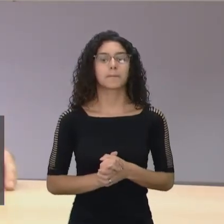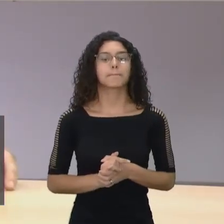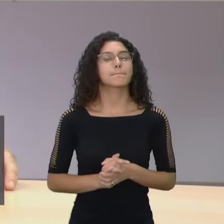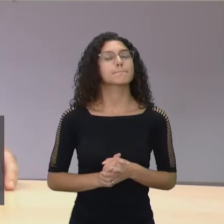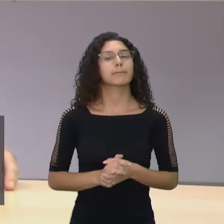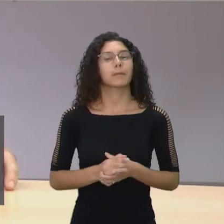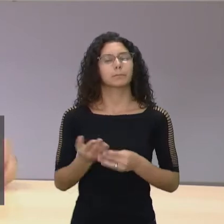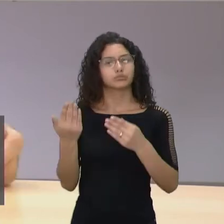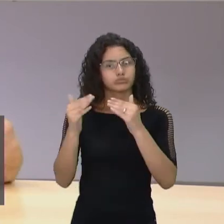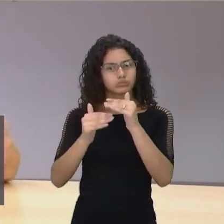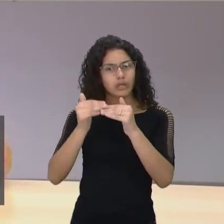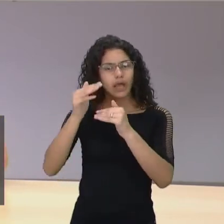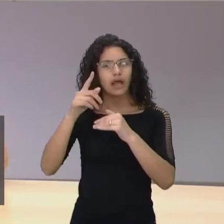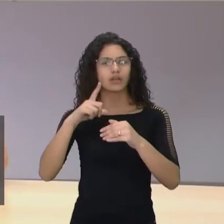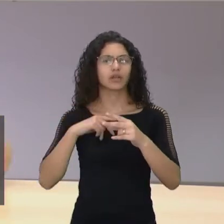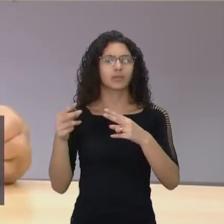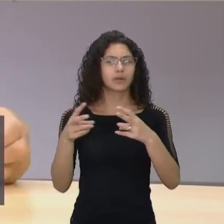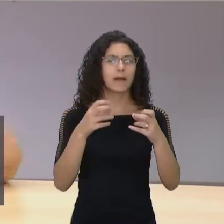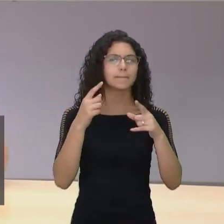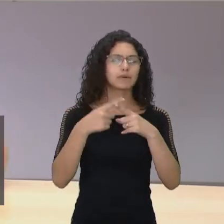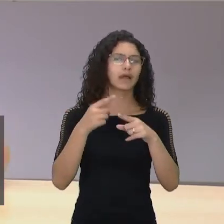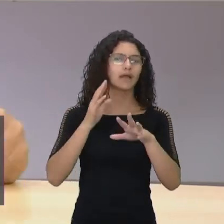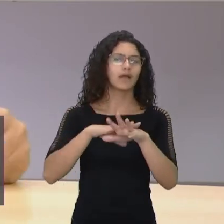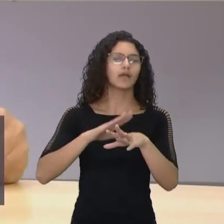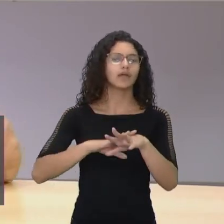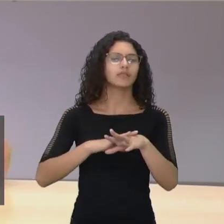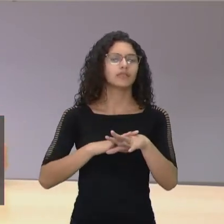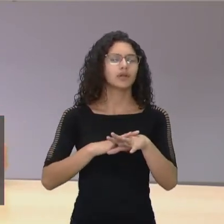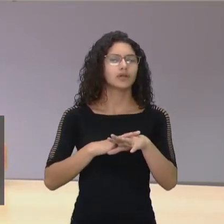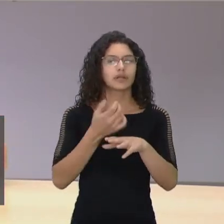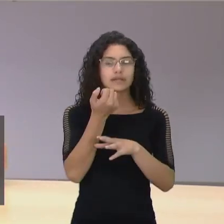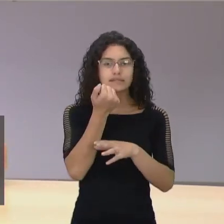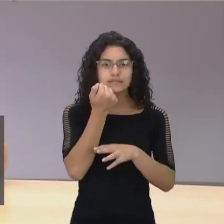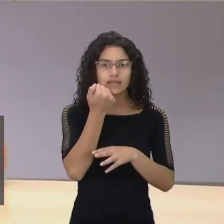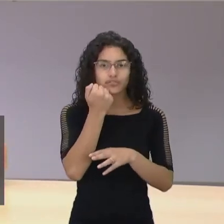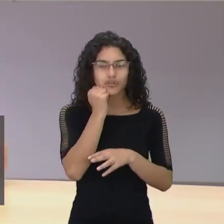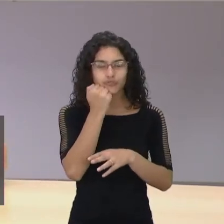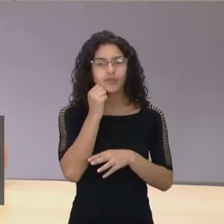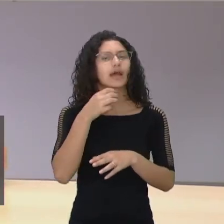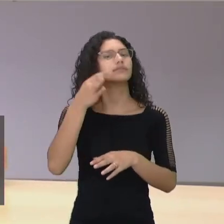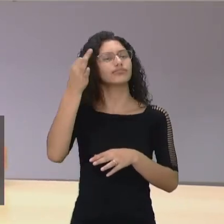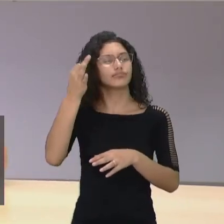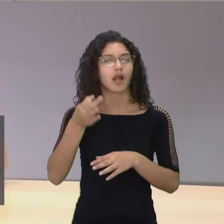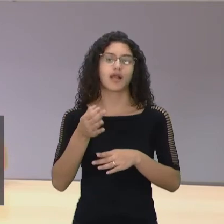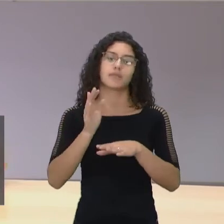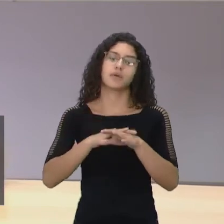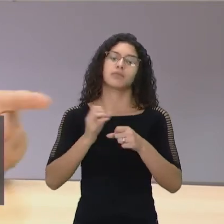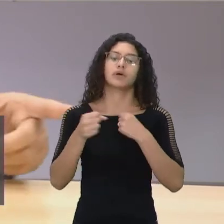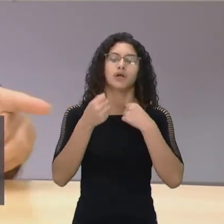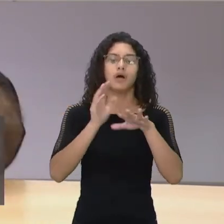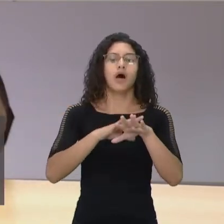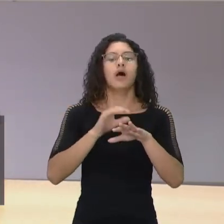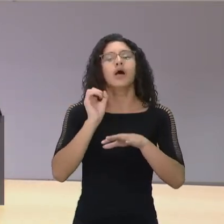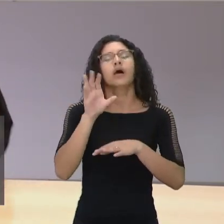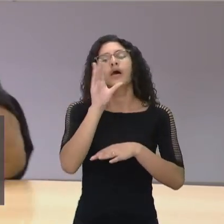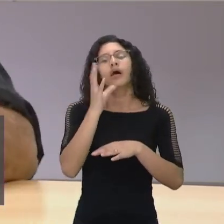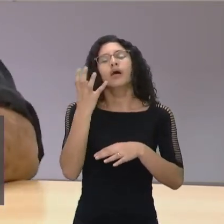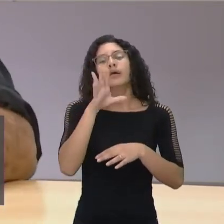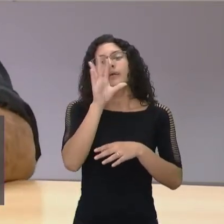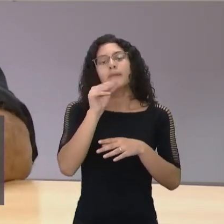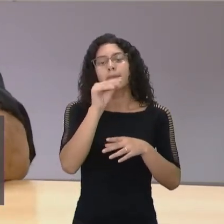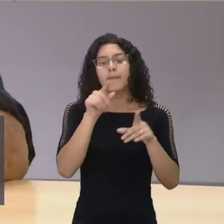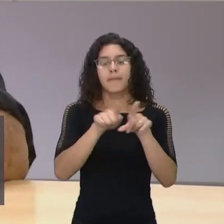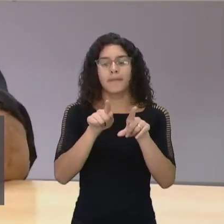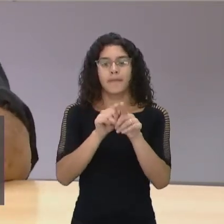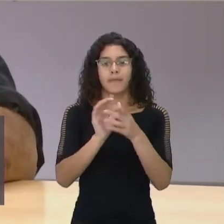da percepção, porque ele trabalhou aí com uma noção científica racional para poder elucidar isso. Eu só queria também fazer um adendo,